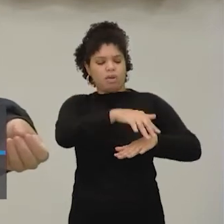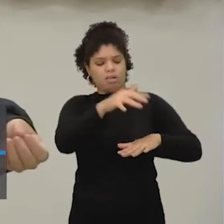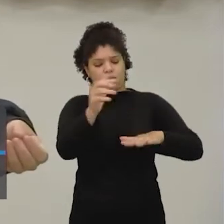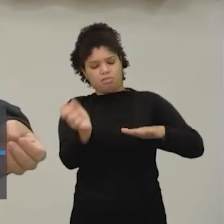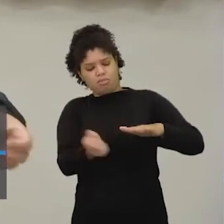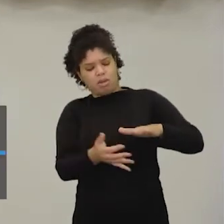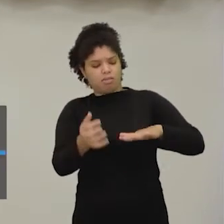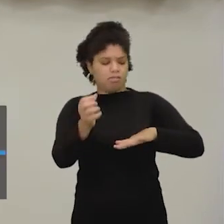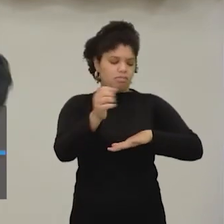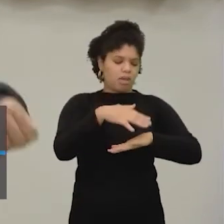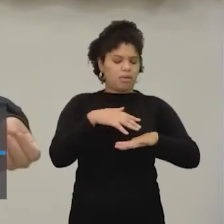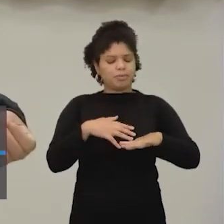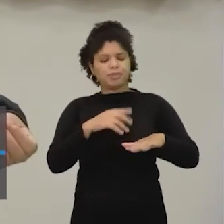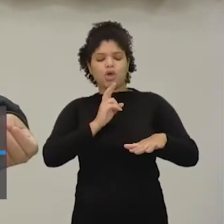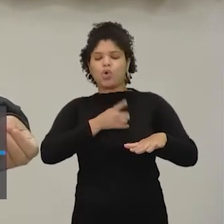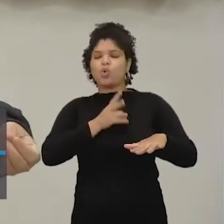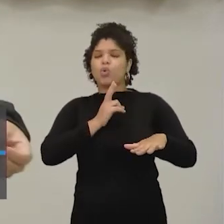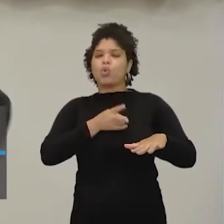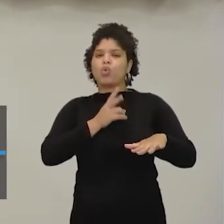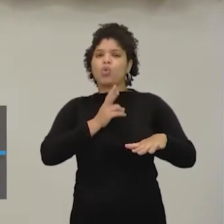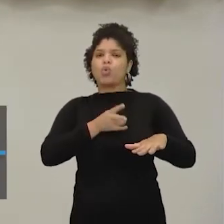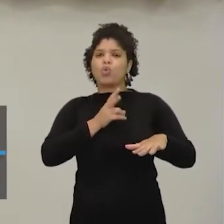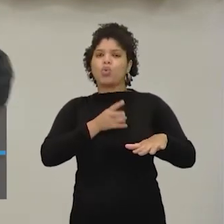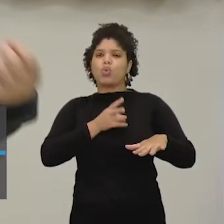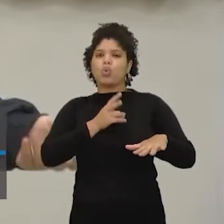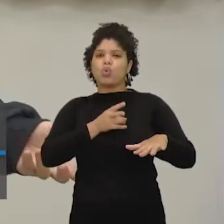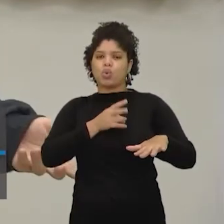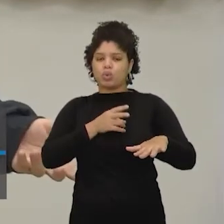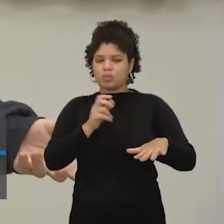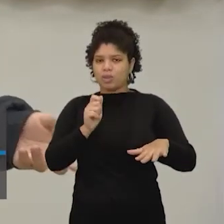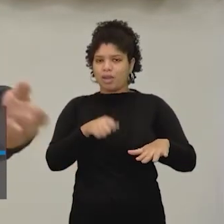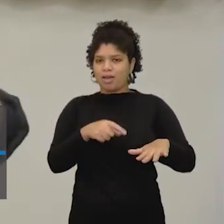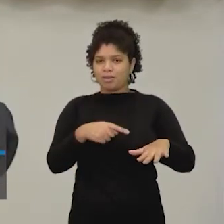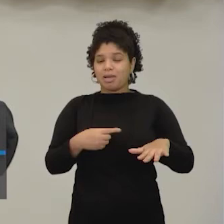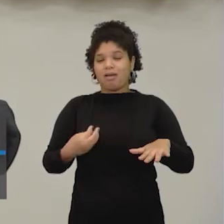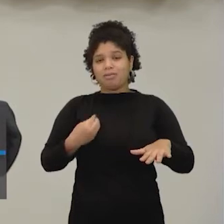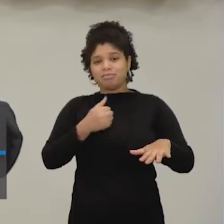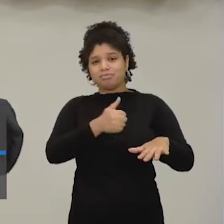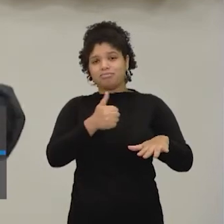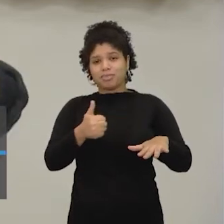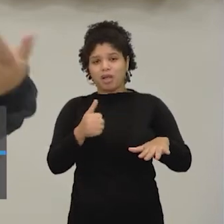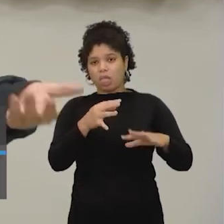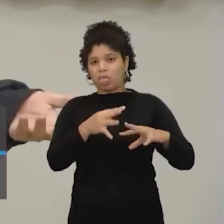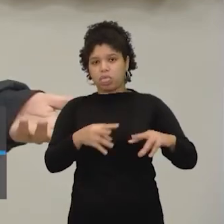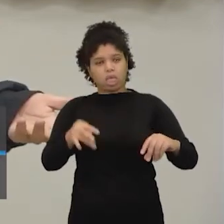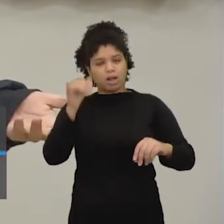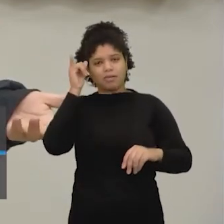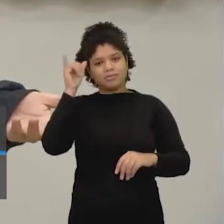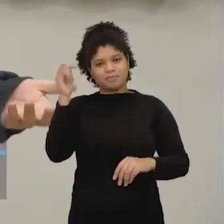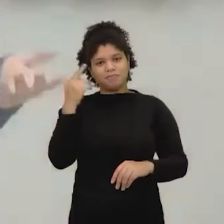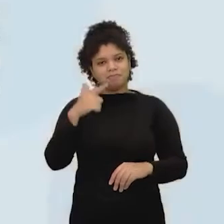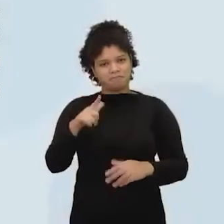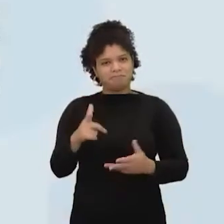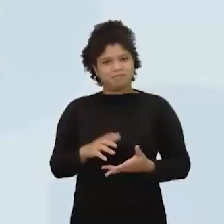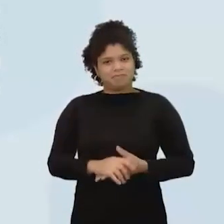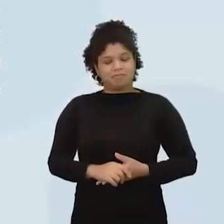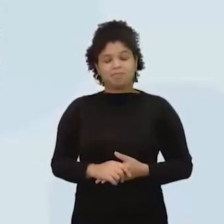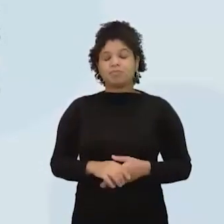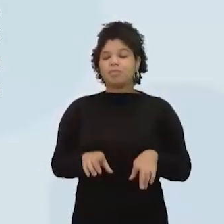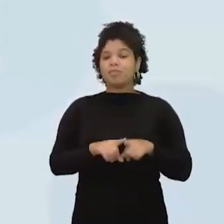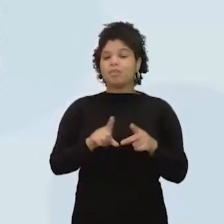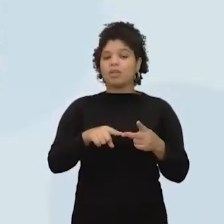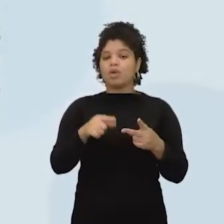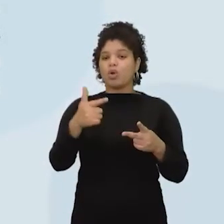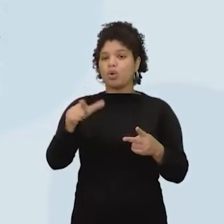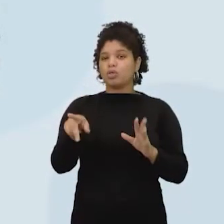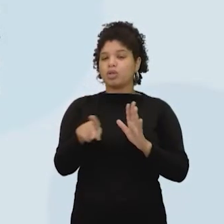grande de sal, perdia a umidade, então conservava-se o alimento daquela forma. E na produção de shampoo?